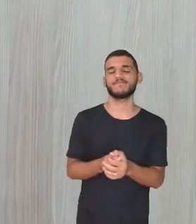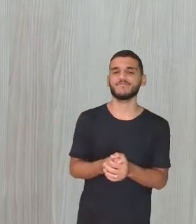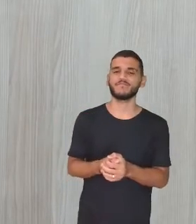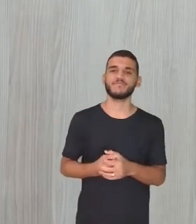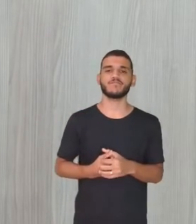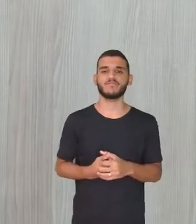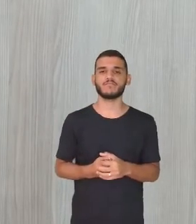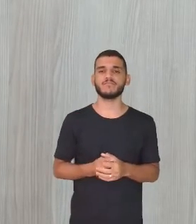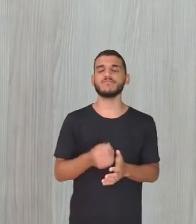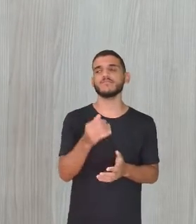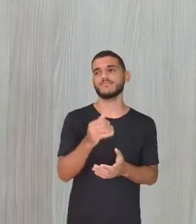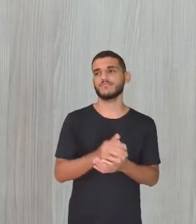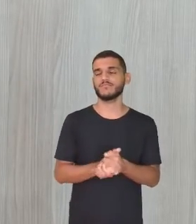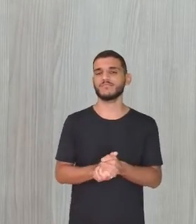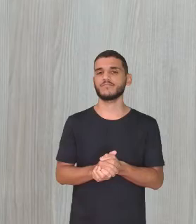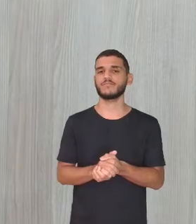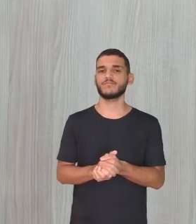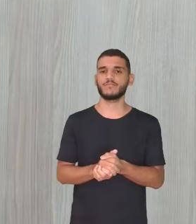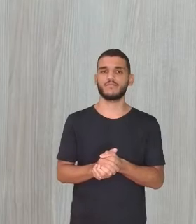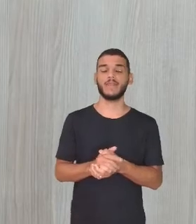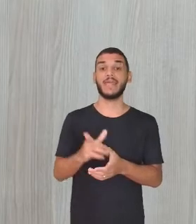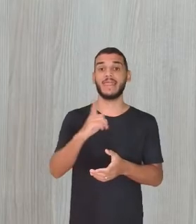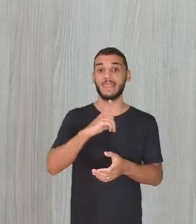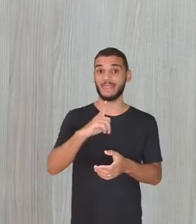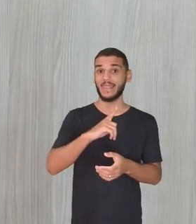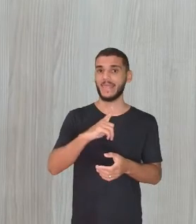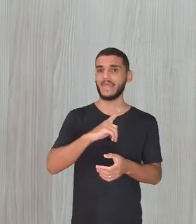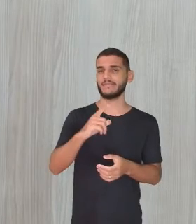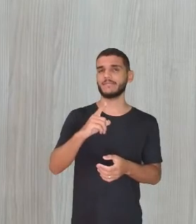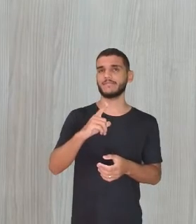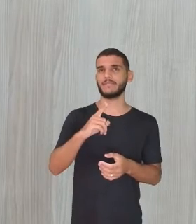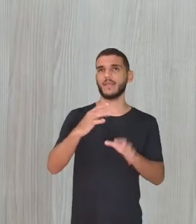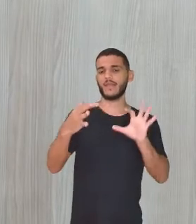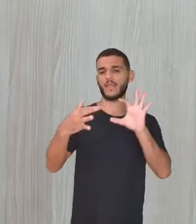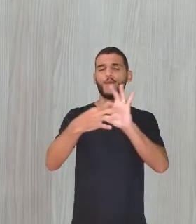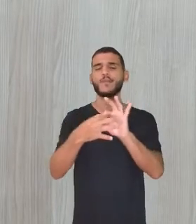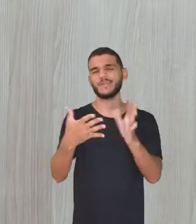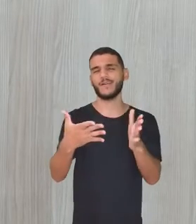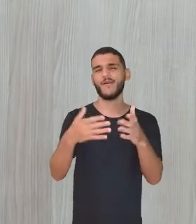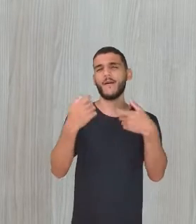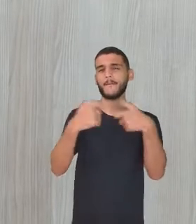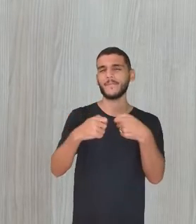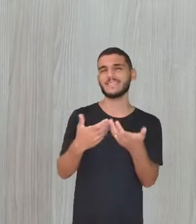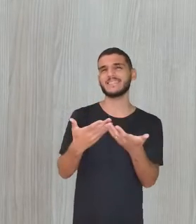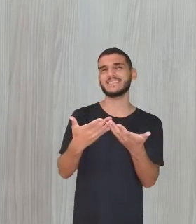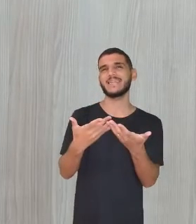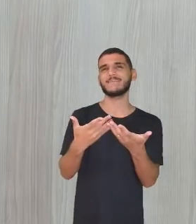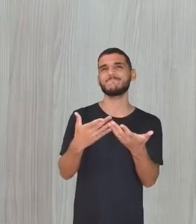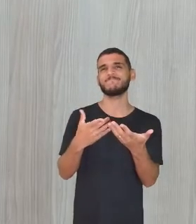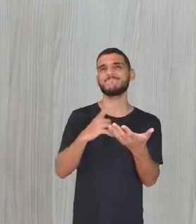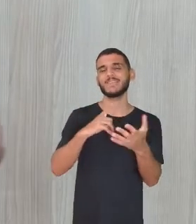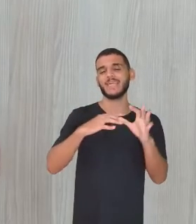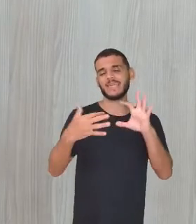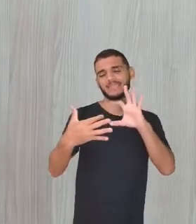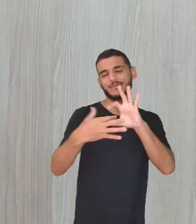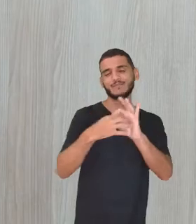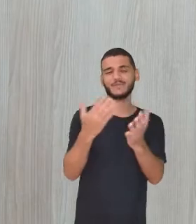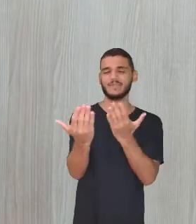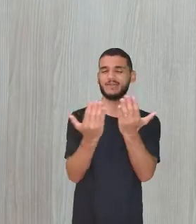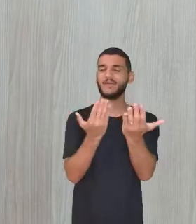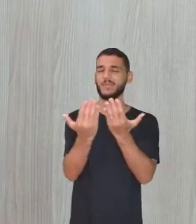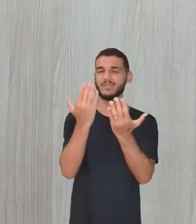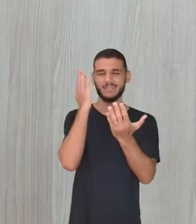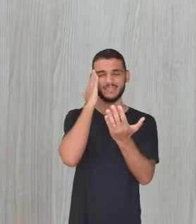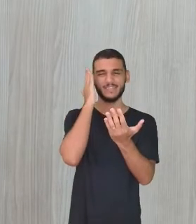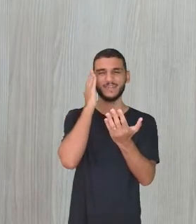outro. Exatamente. Então, Tem que ter um link. Precisa ter algo que faça sentido você comparar duas coisas. É isso. isso